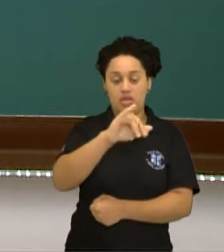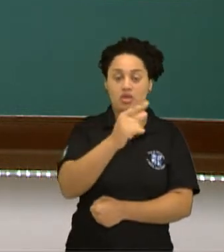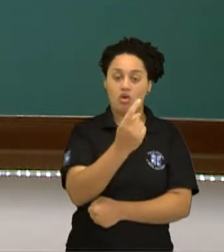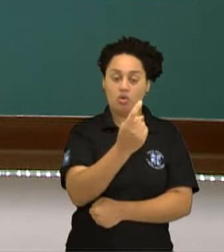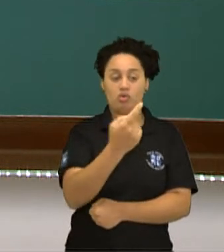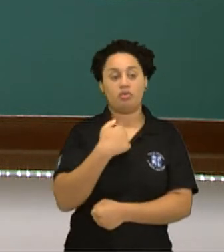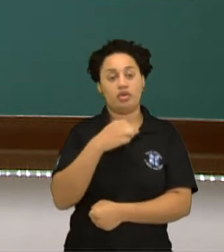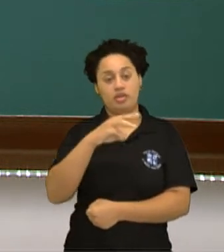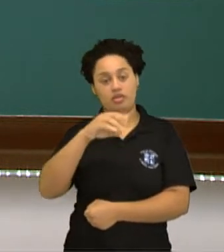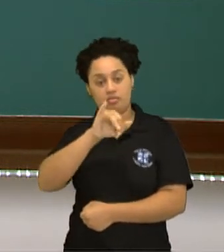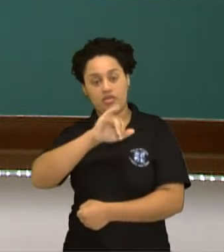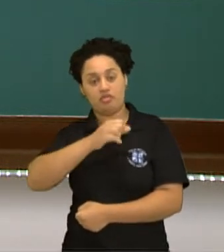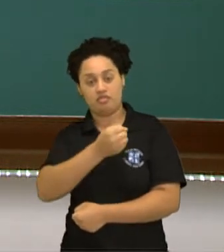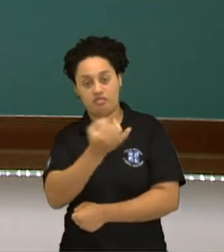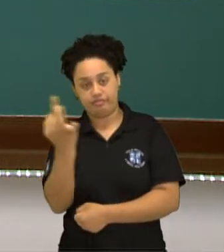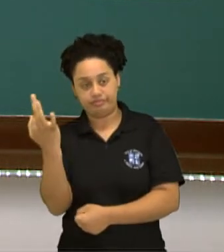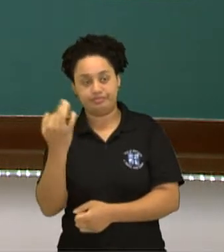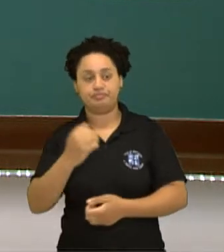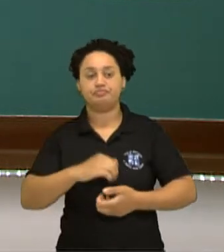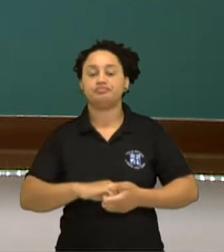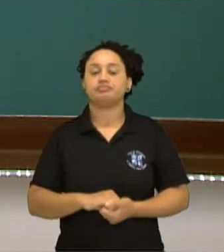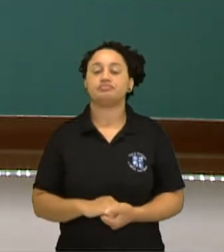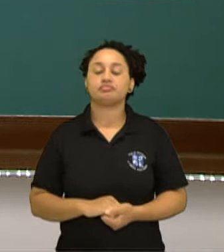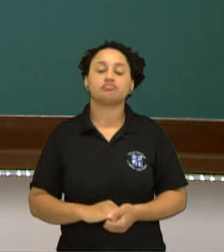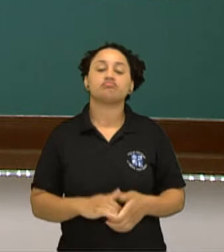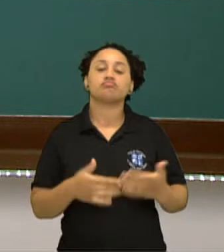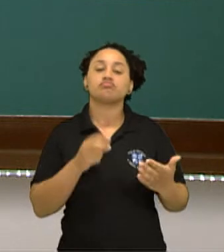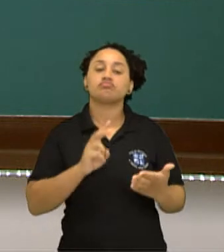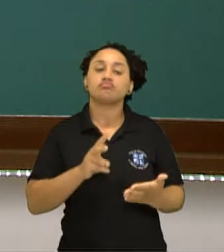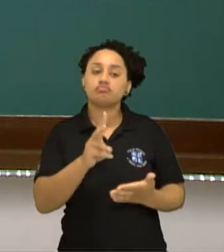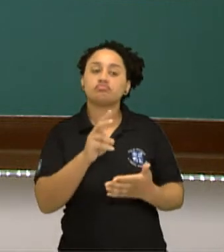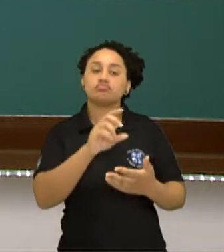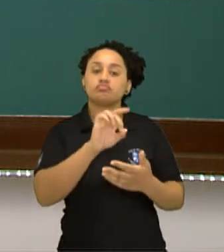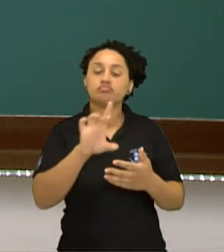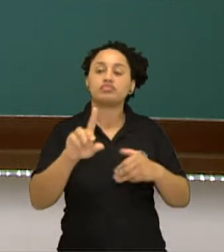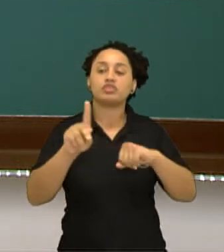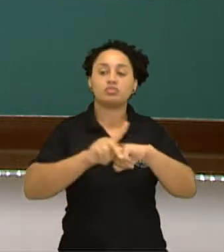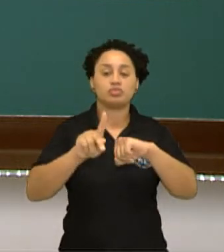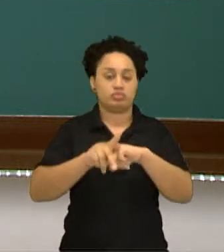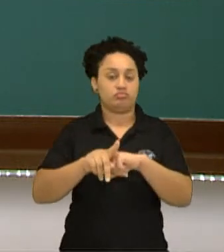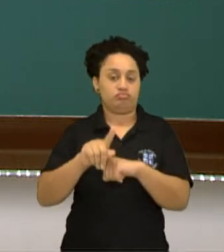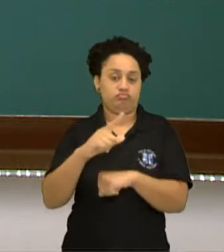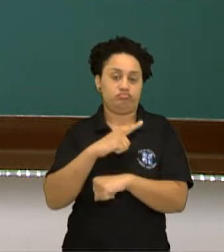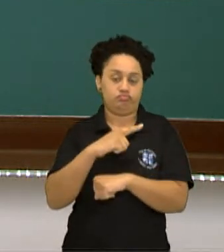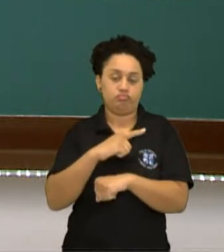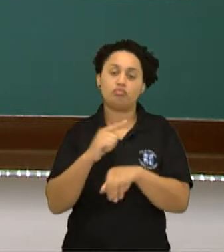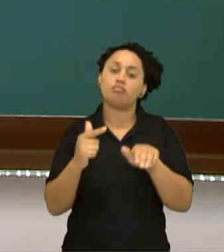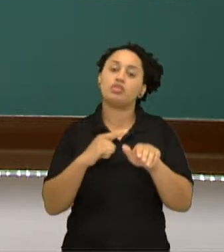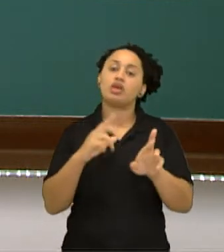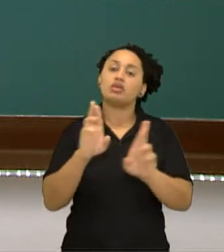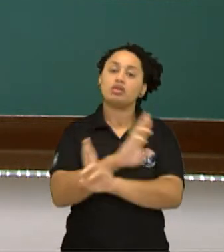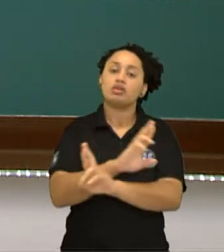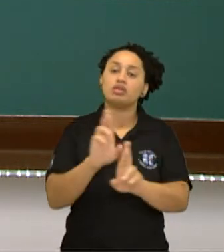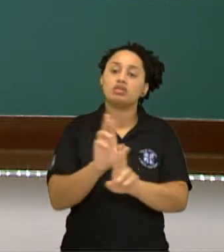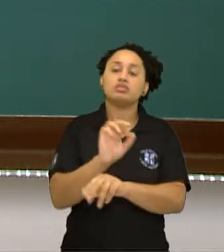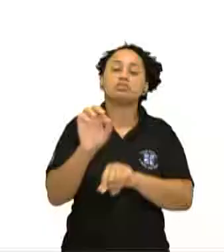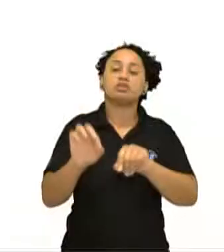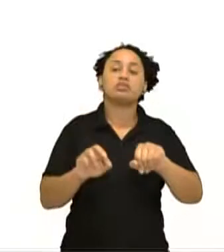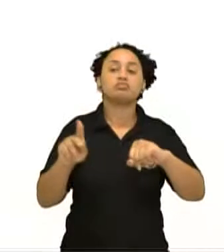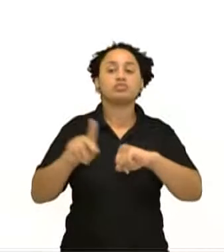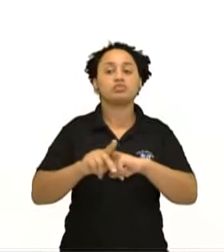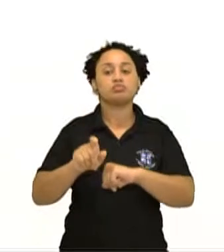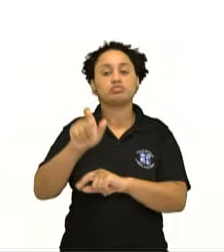plural. Continuando, cada pronombre possessivo tem uma relação com um pronombre personal